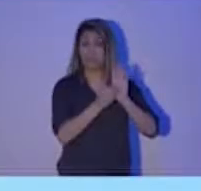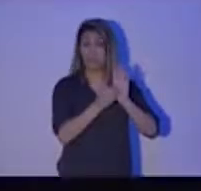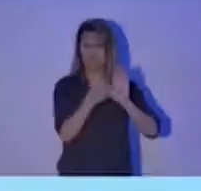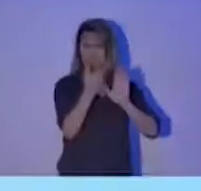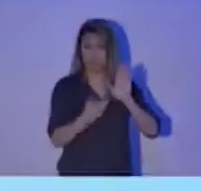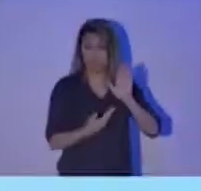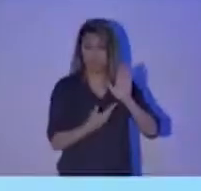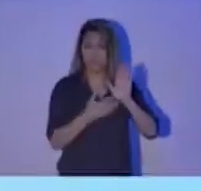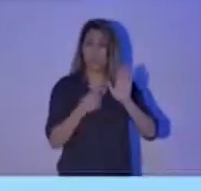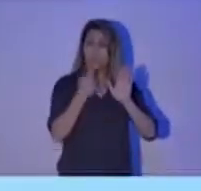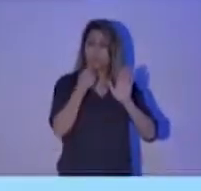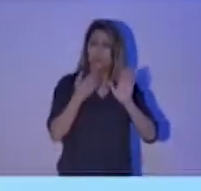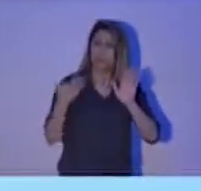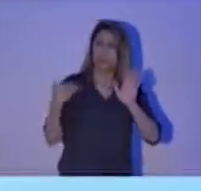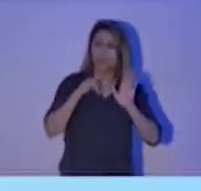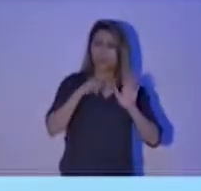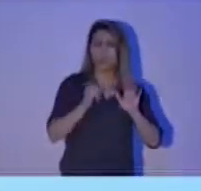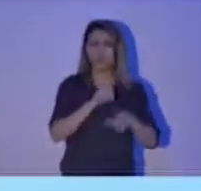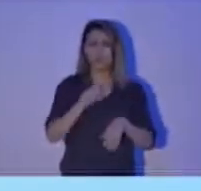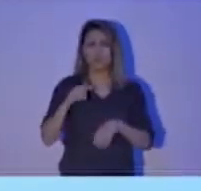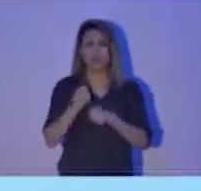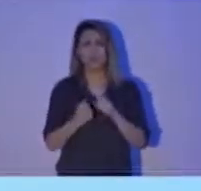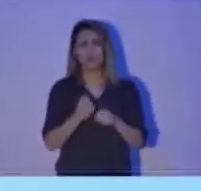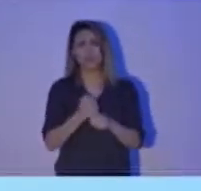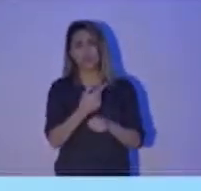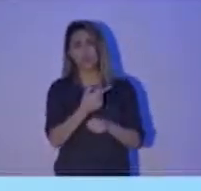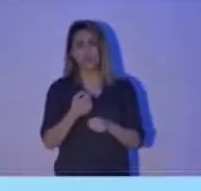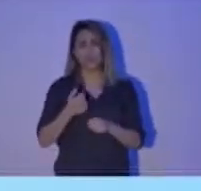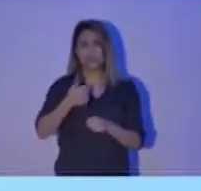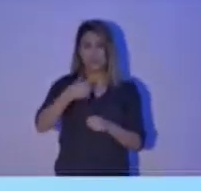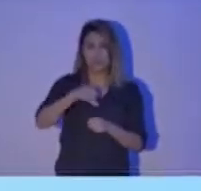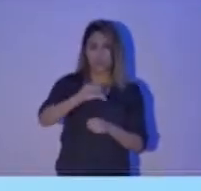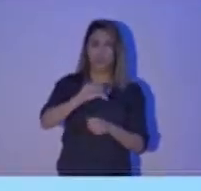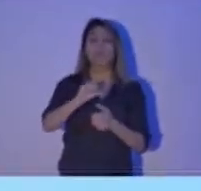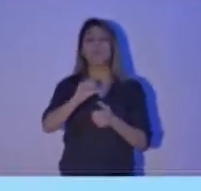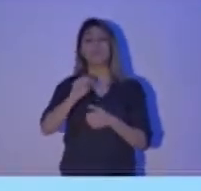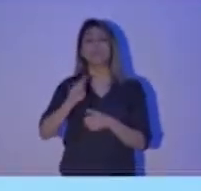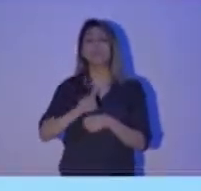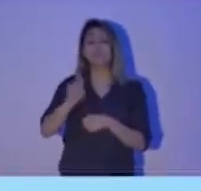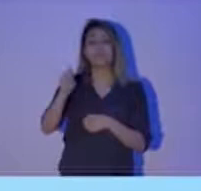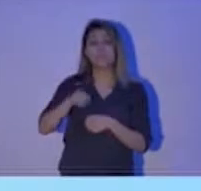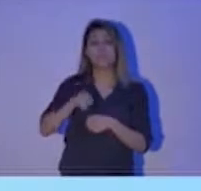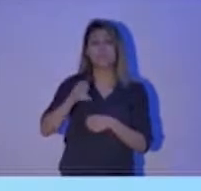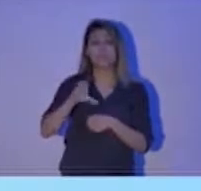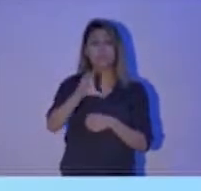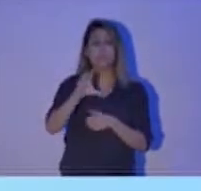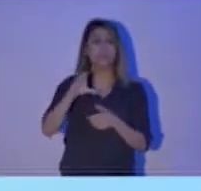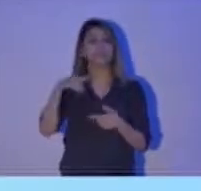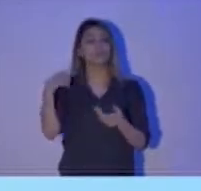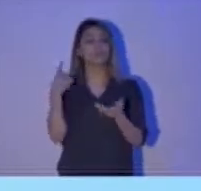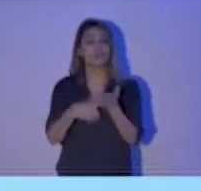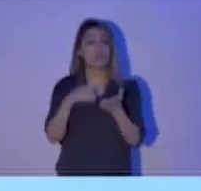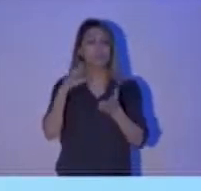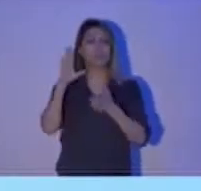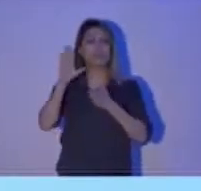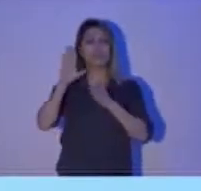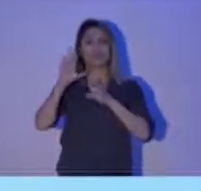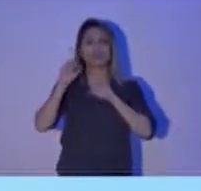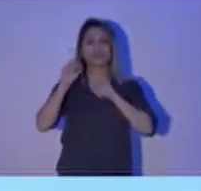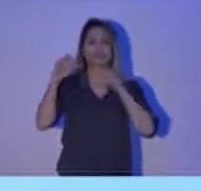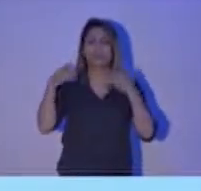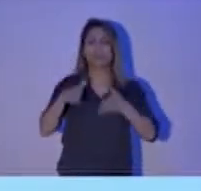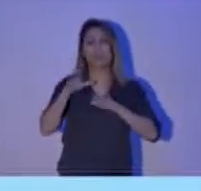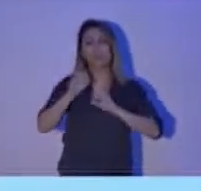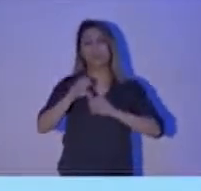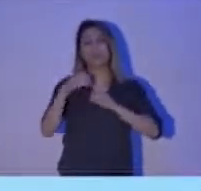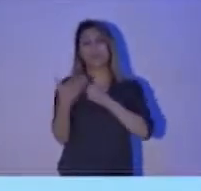de 2019, o MEC lançou o Compromisso Nacional pela Educação Básica, também junto com Sede e Undime. Quem não leu